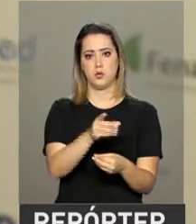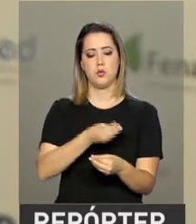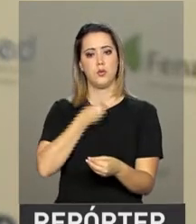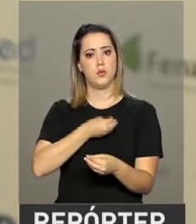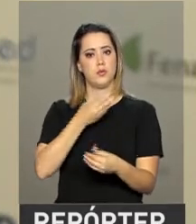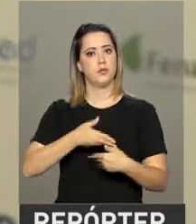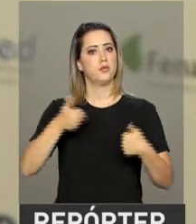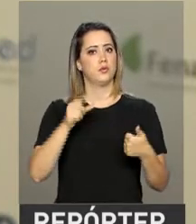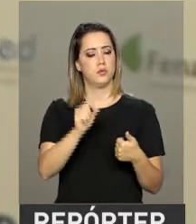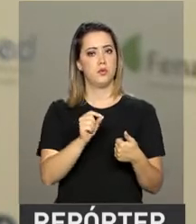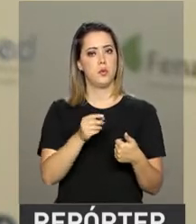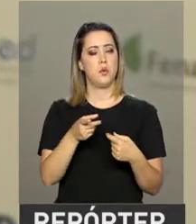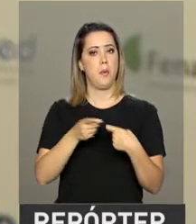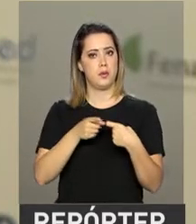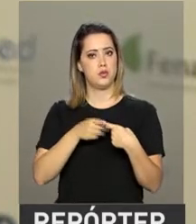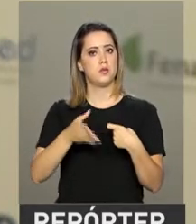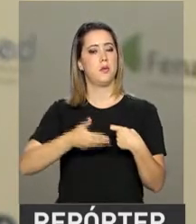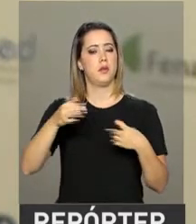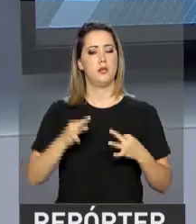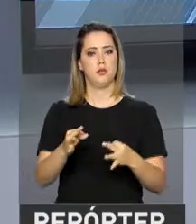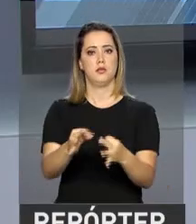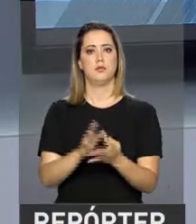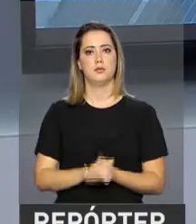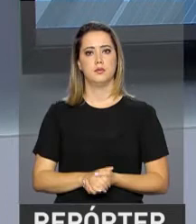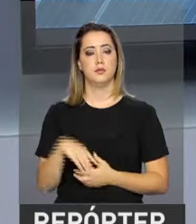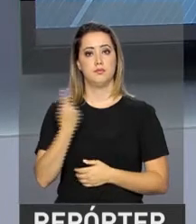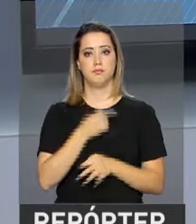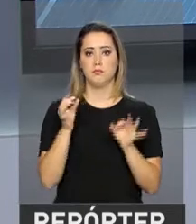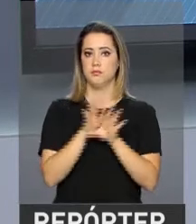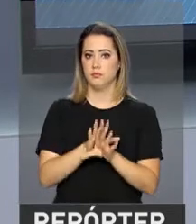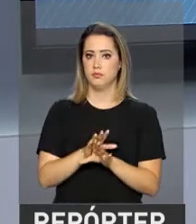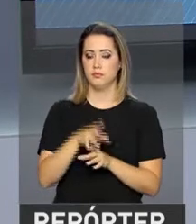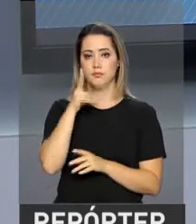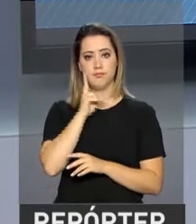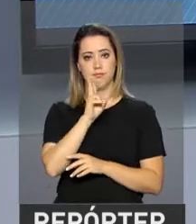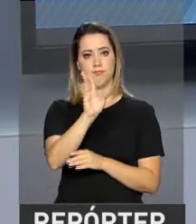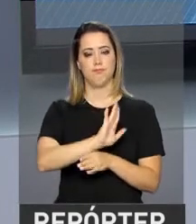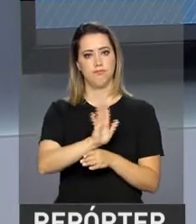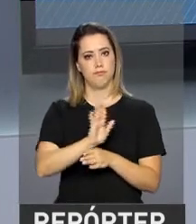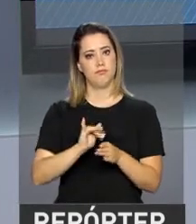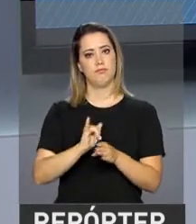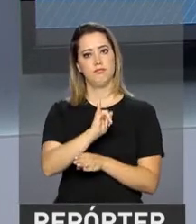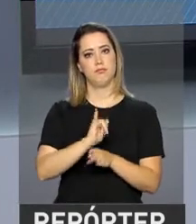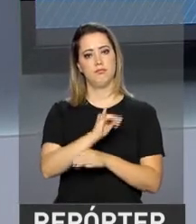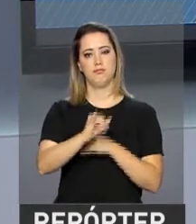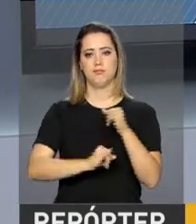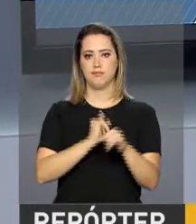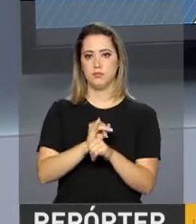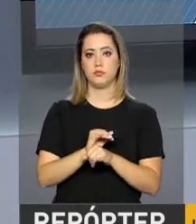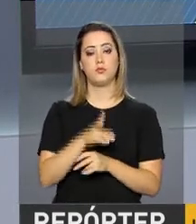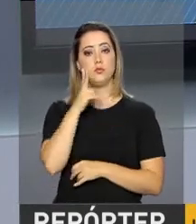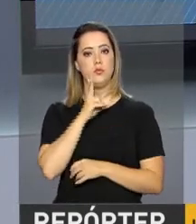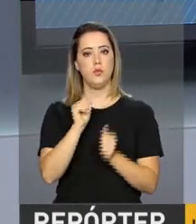uma medicina de alta tecnologia que é o que preciso nós ficamos por aqui acompanhe a nossa programação também pela internet